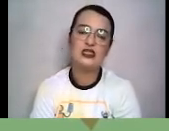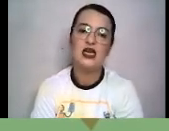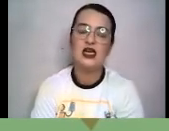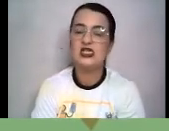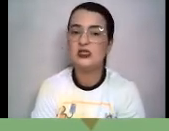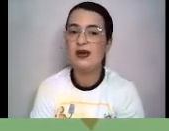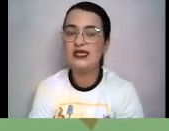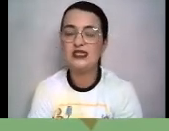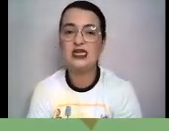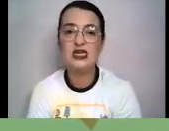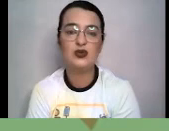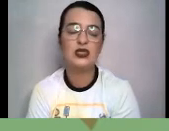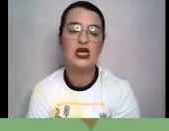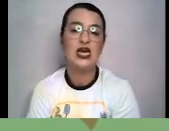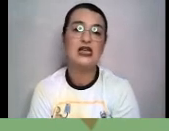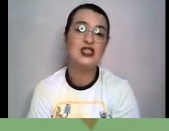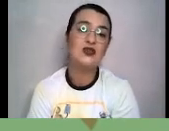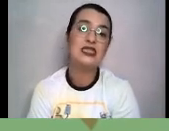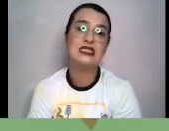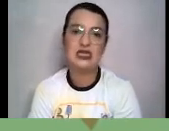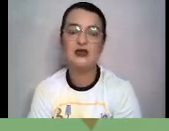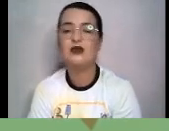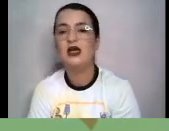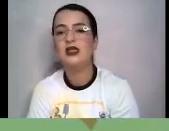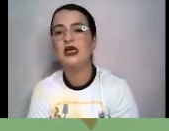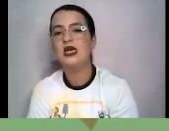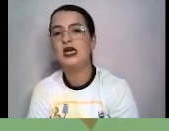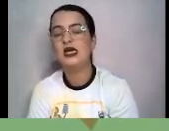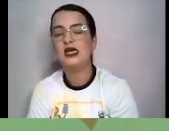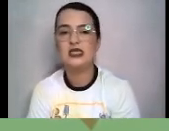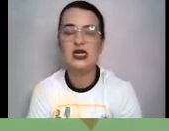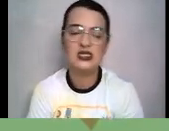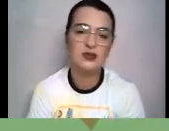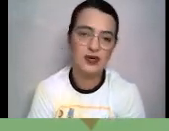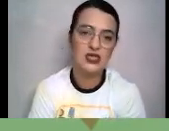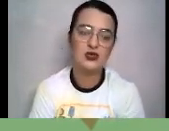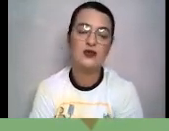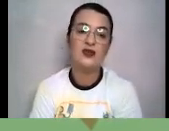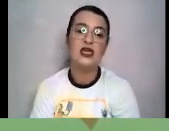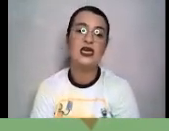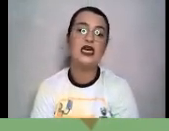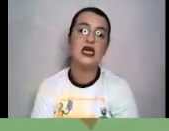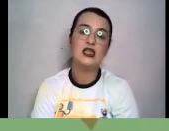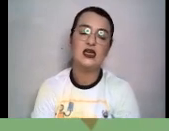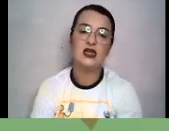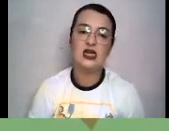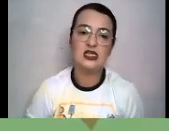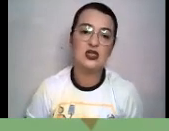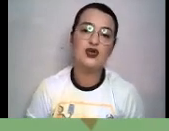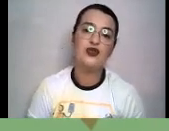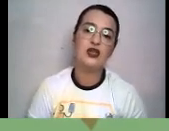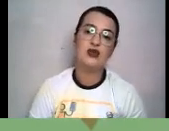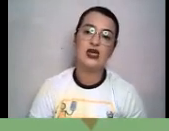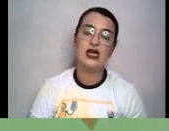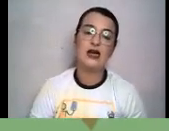que esses países ricos, eles não aceitam, né, esse preço, e aí entra, né,